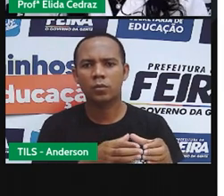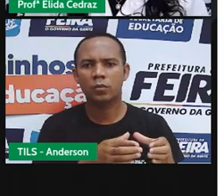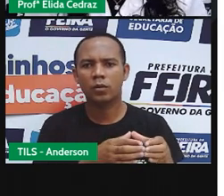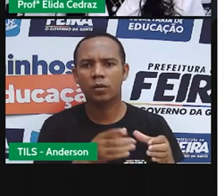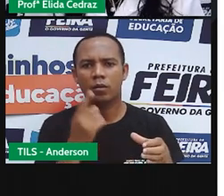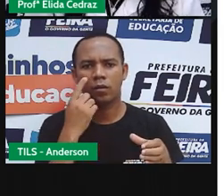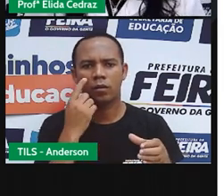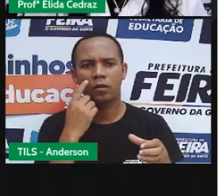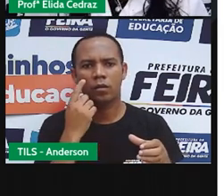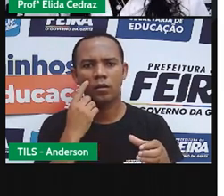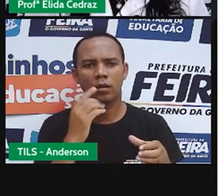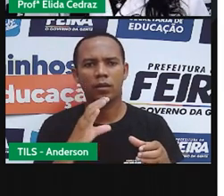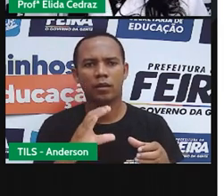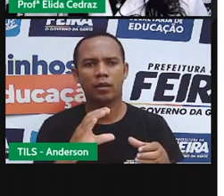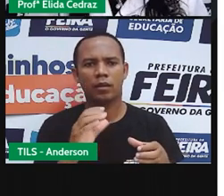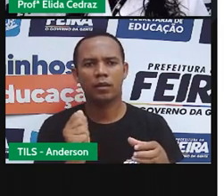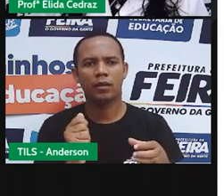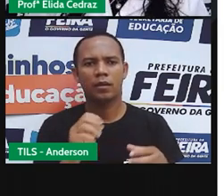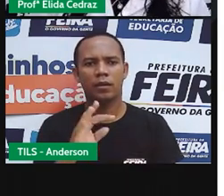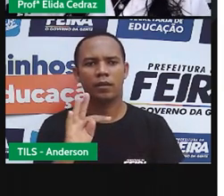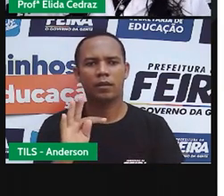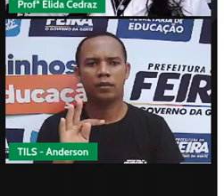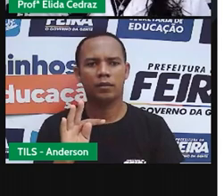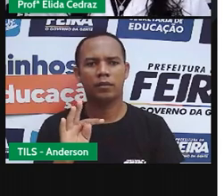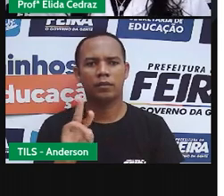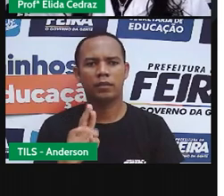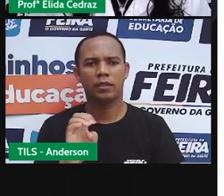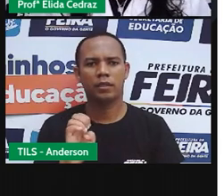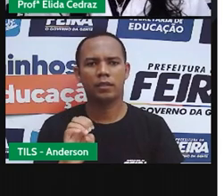nós conhecemos, que é o Carimbó.